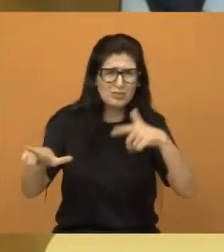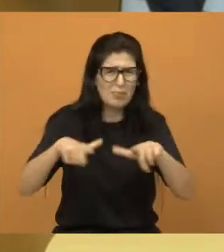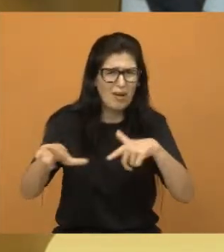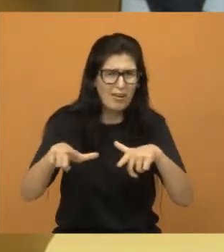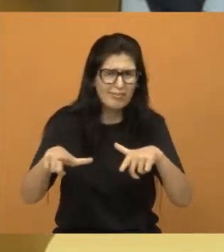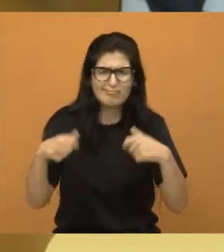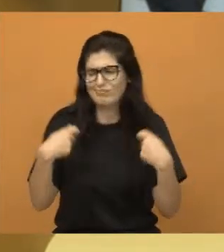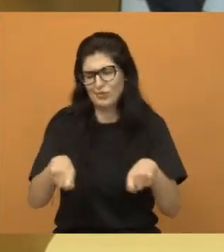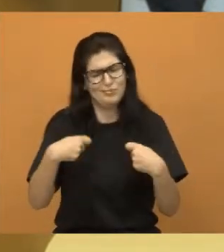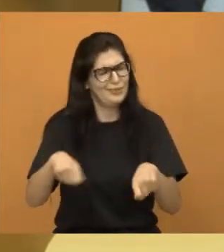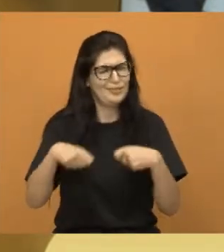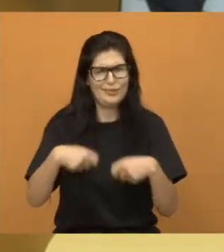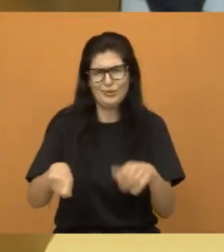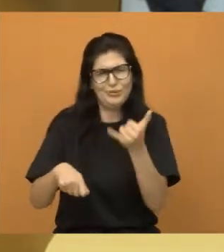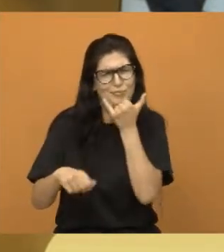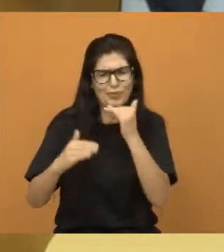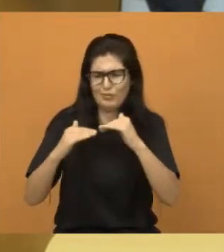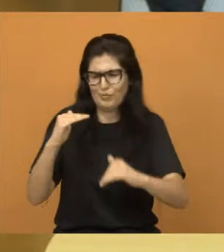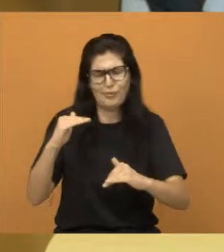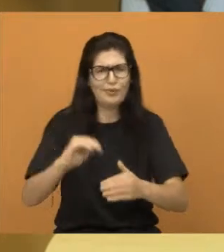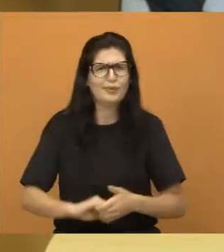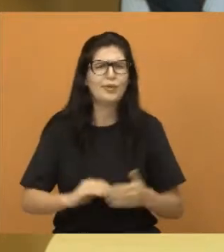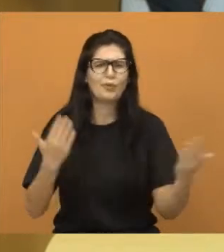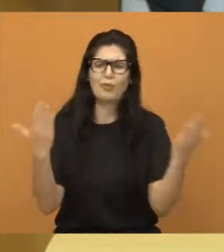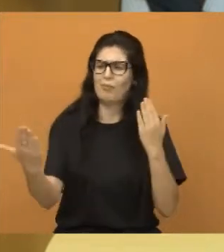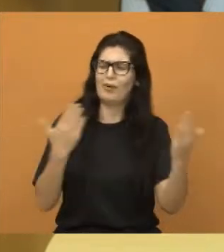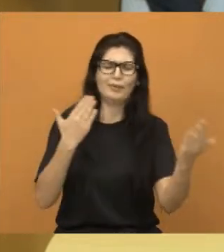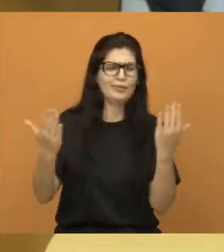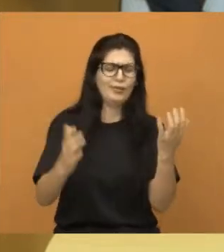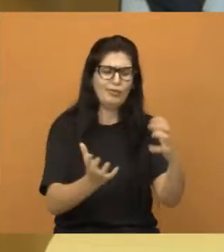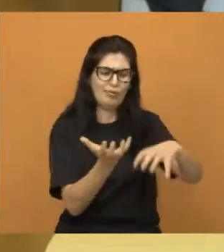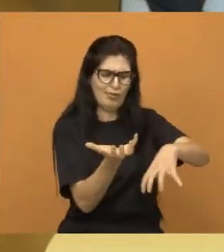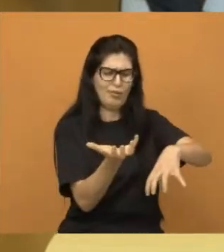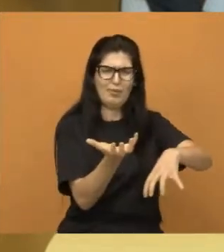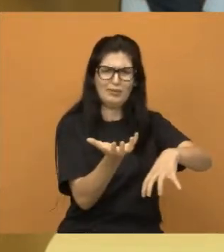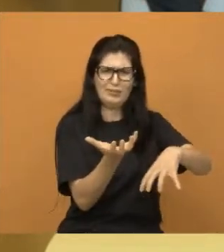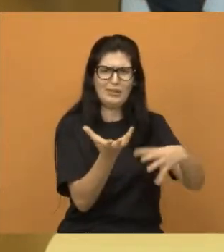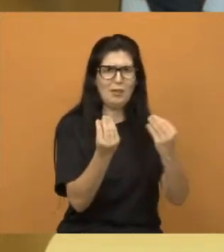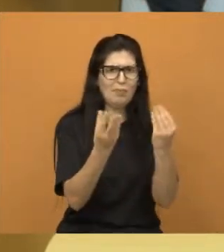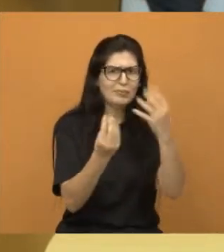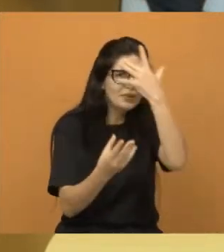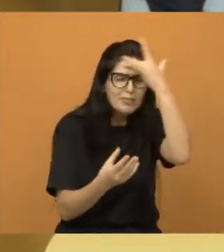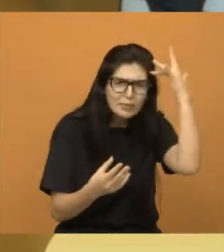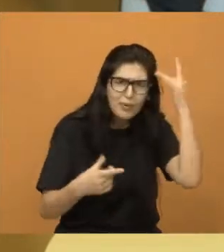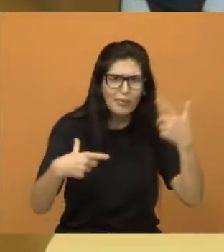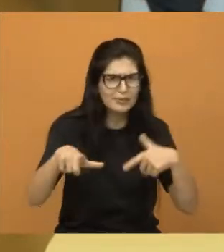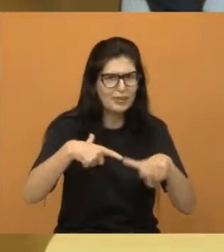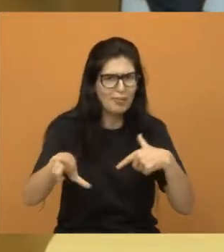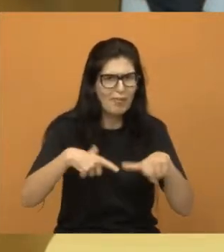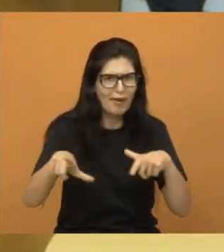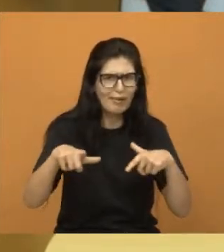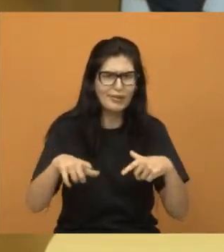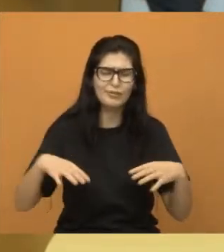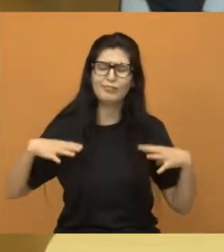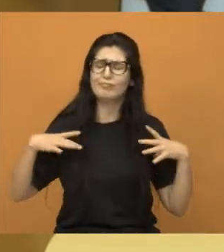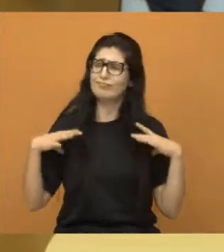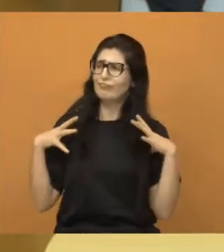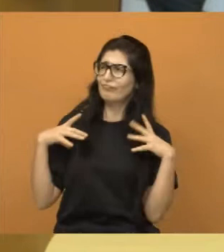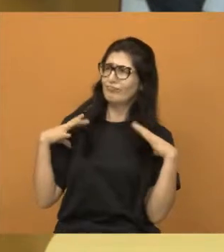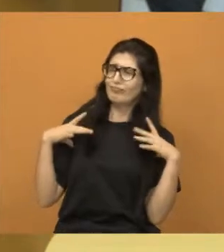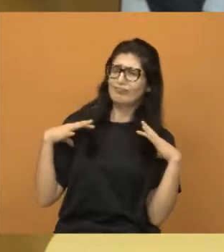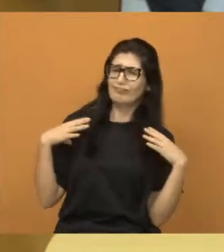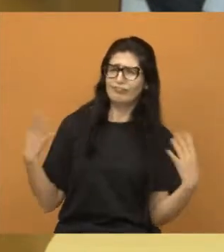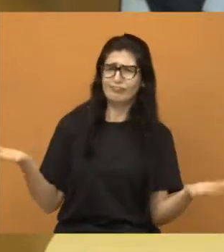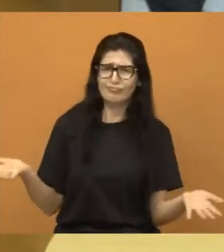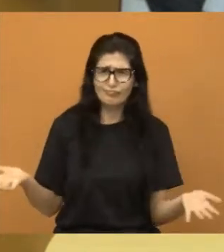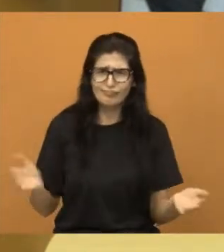eu confesso para vocês que Brasília não seria o problema que é hoje. Porque o que tem de gente lá para não fazer nada, não está escrito. É uma